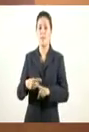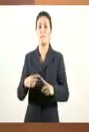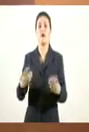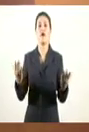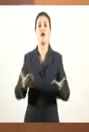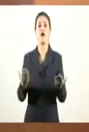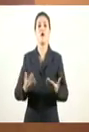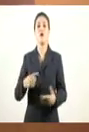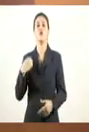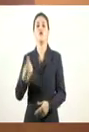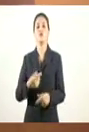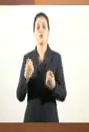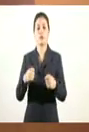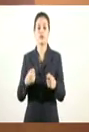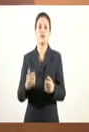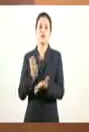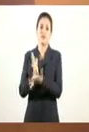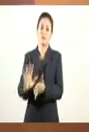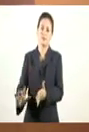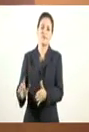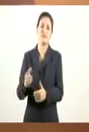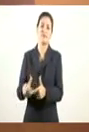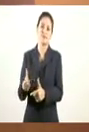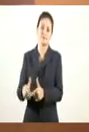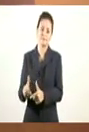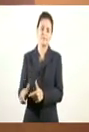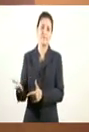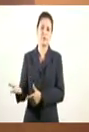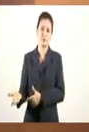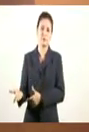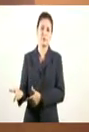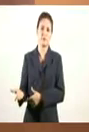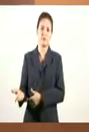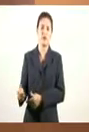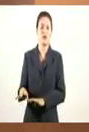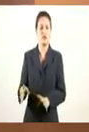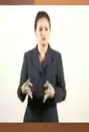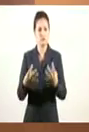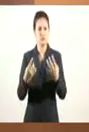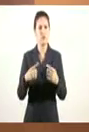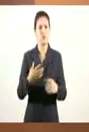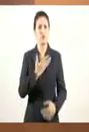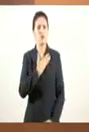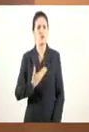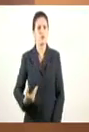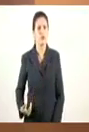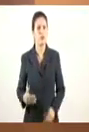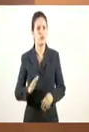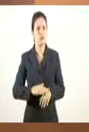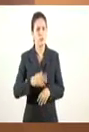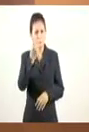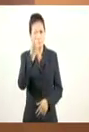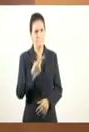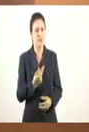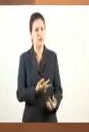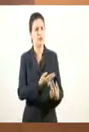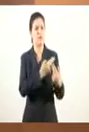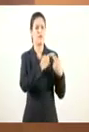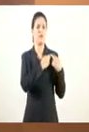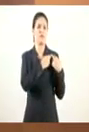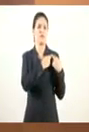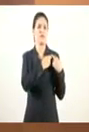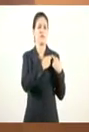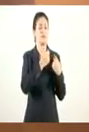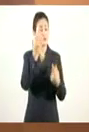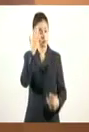me chamou a atenção a manifestação nas redes sociais, porque o governador chamou para si a responsabilidade. Claro, reconhecendo